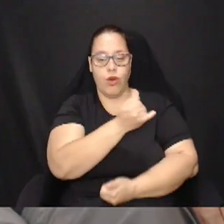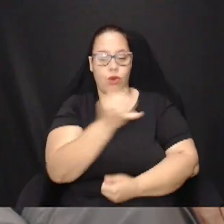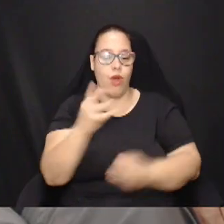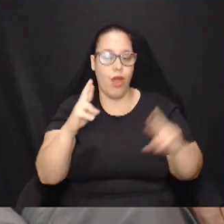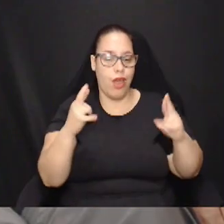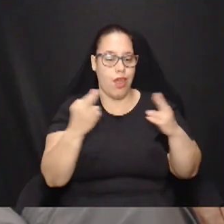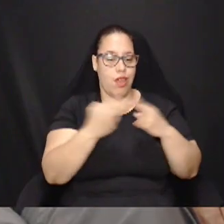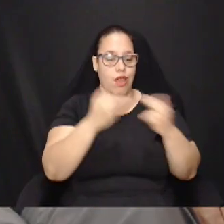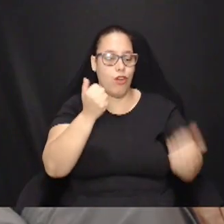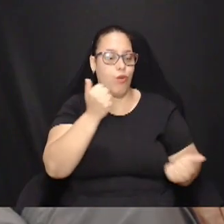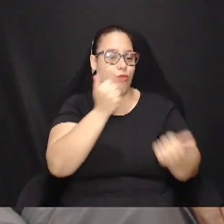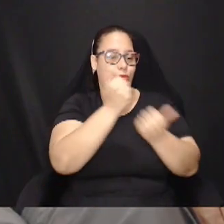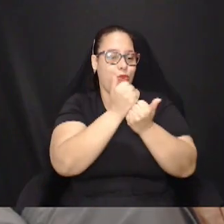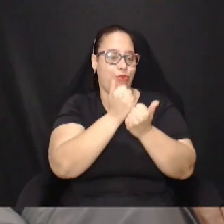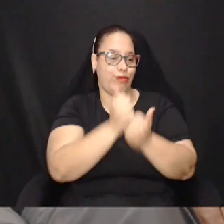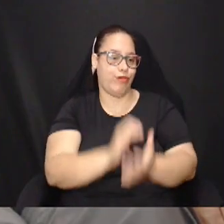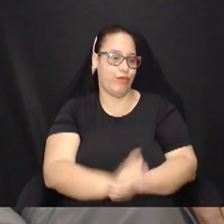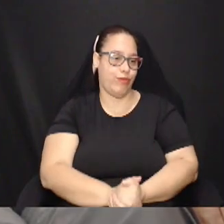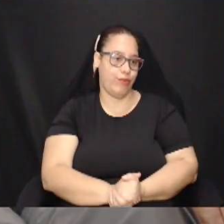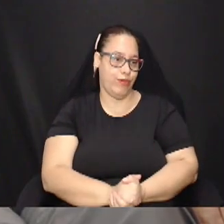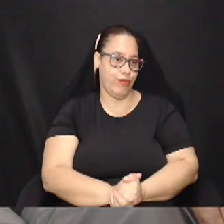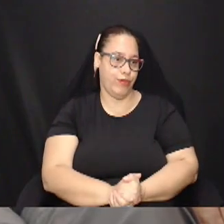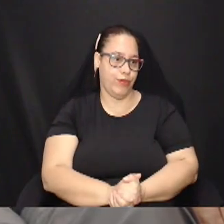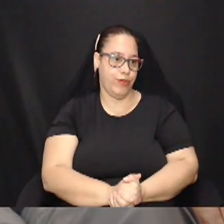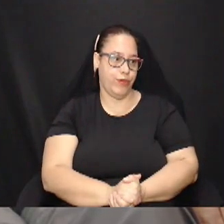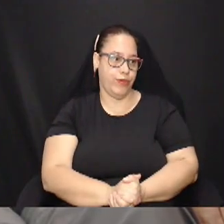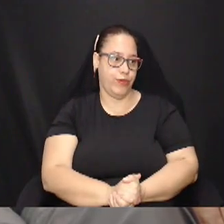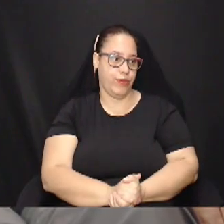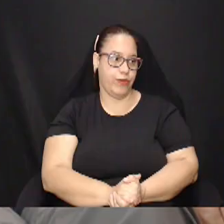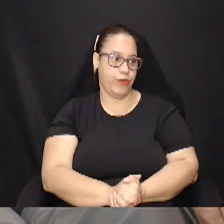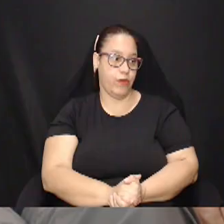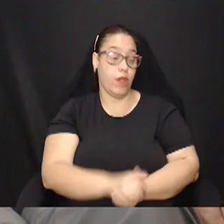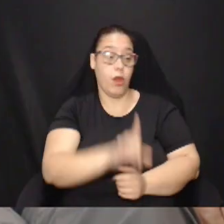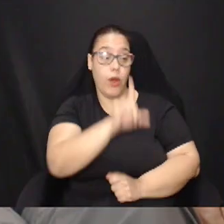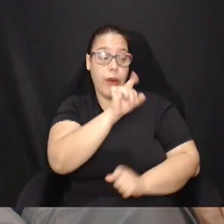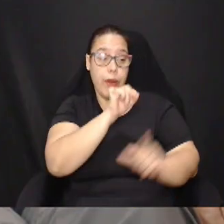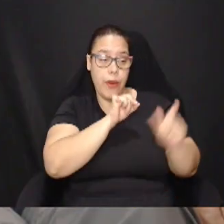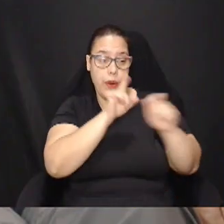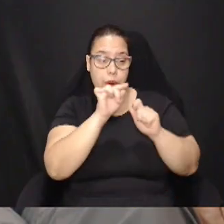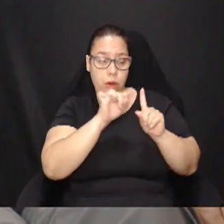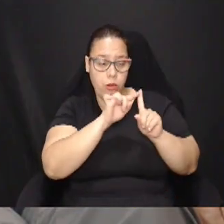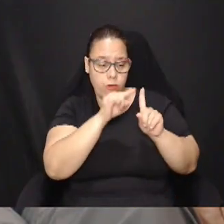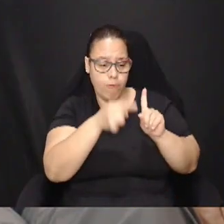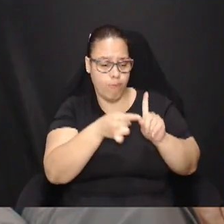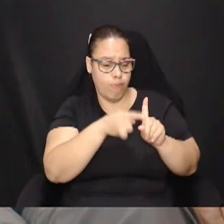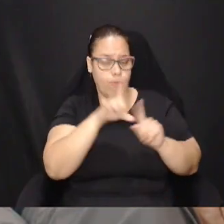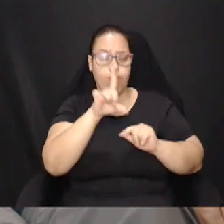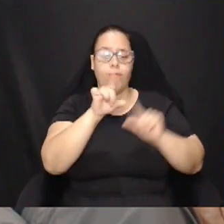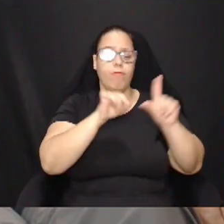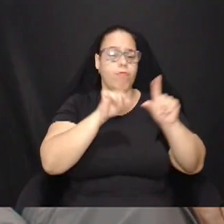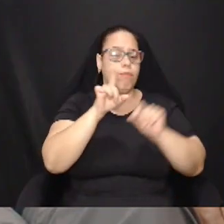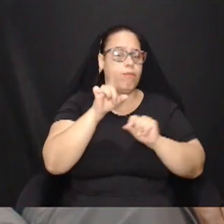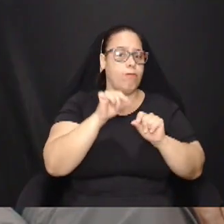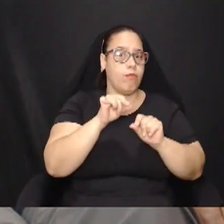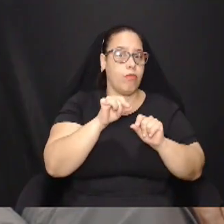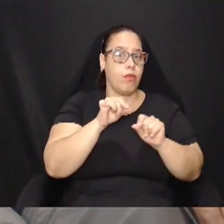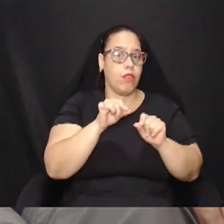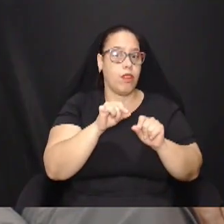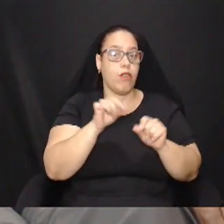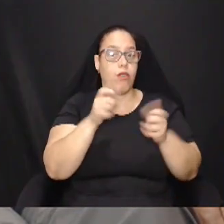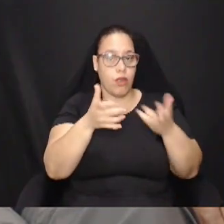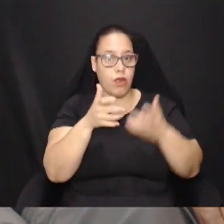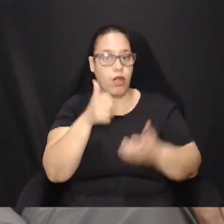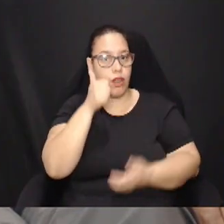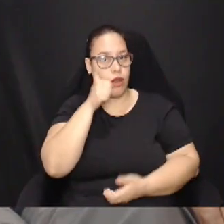falando sobre maneiras alternativas de gestação, maneiras alternativas, olha, decidir ser mãe, né? Quais são os próximos passos?